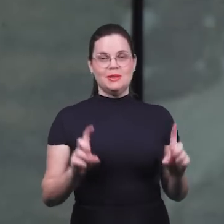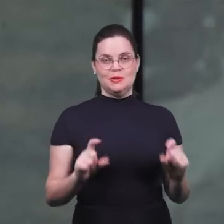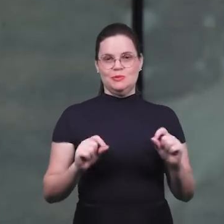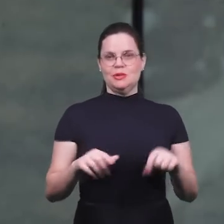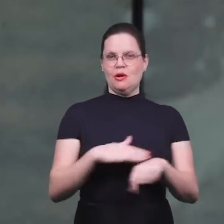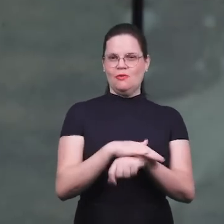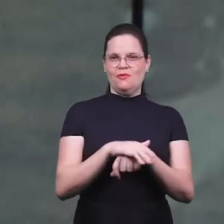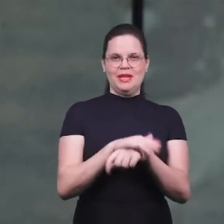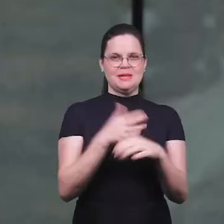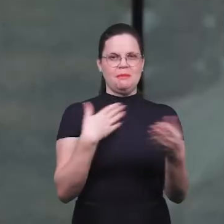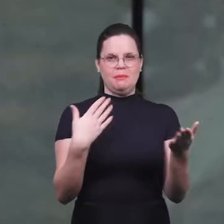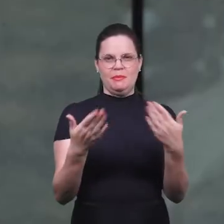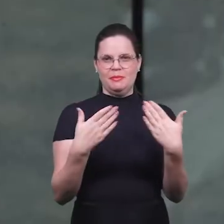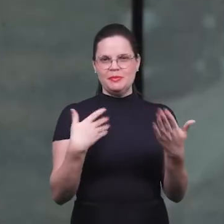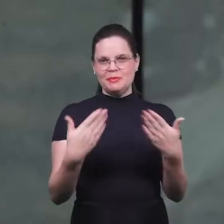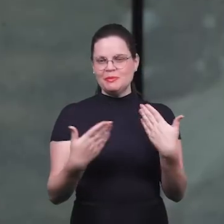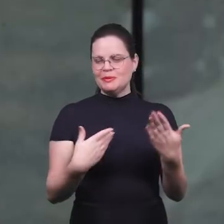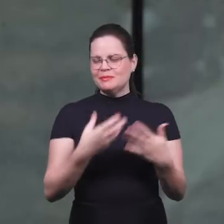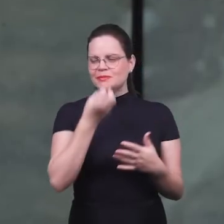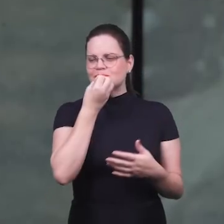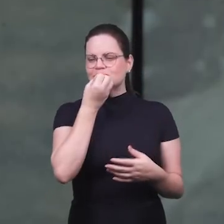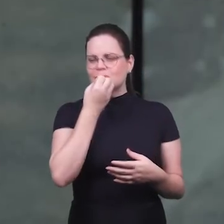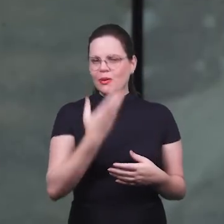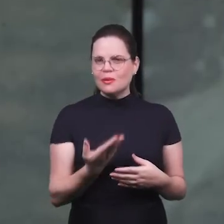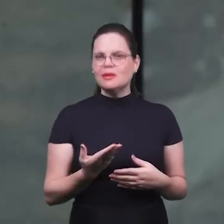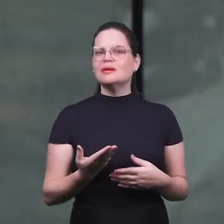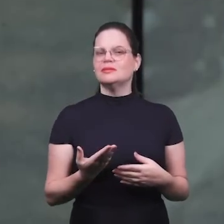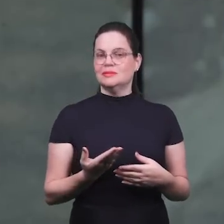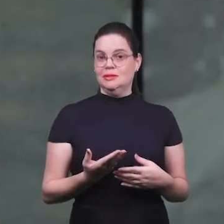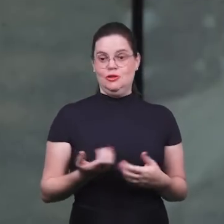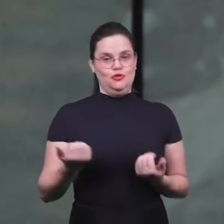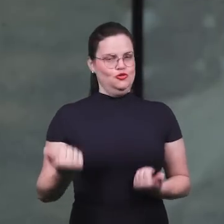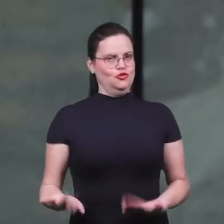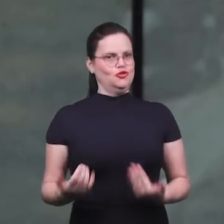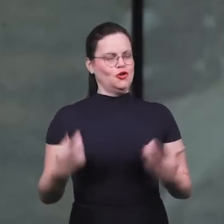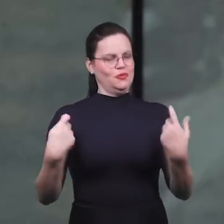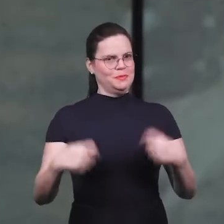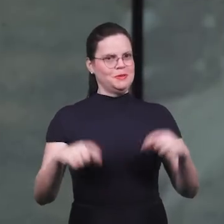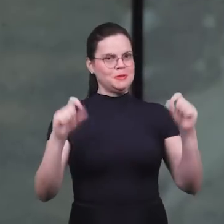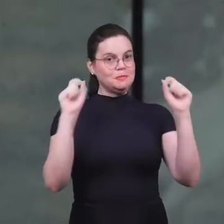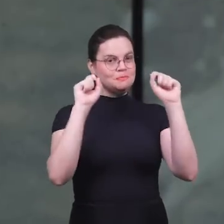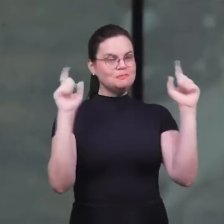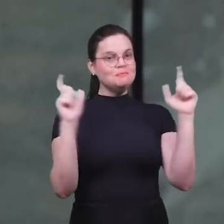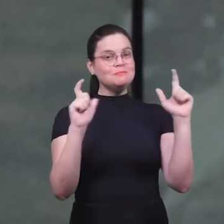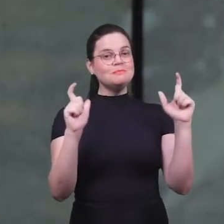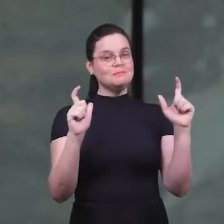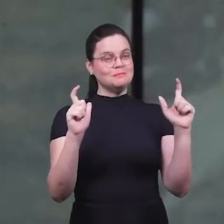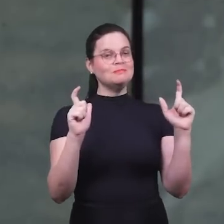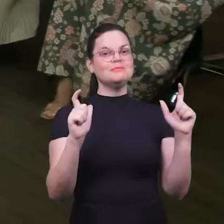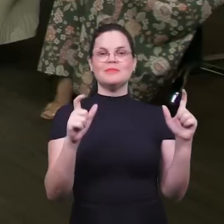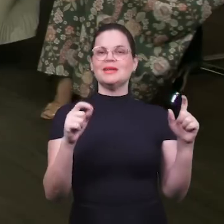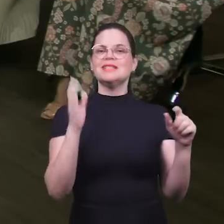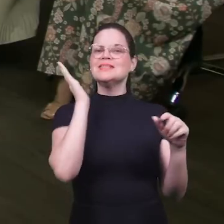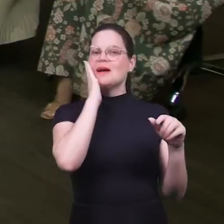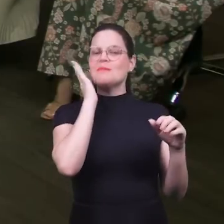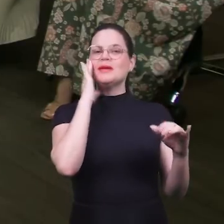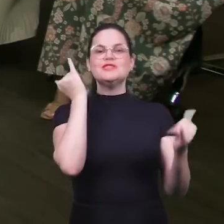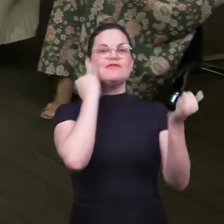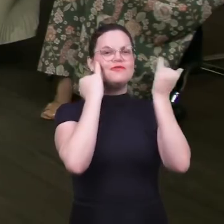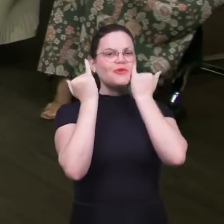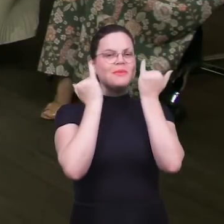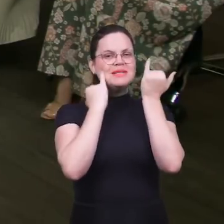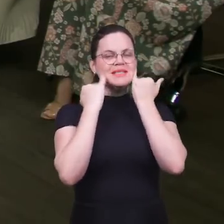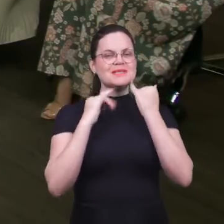conversa muito boa. Eu acho que os jovens têm que estar sempre atentos a buscar